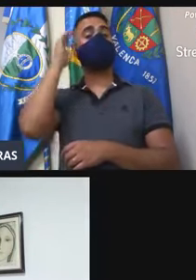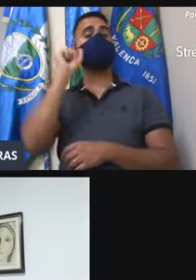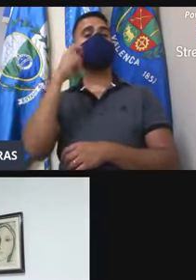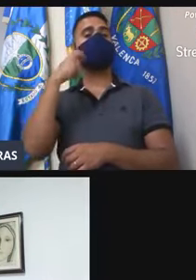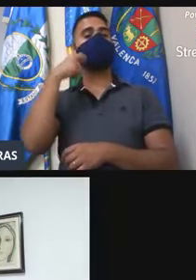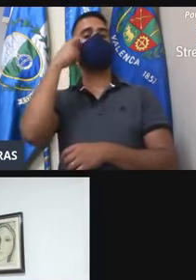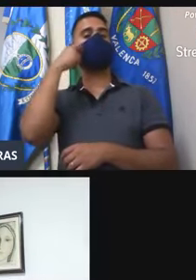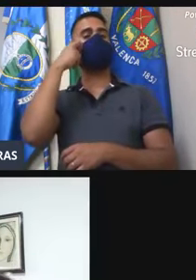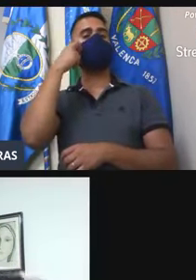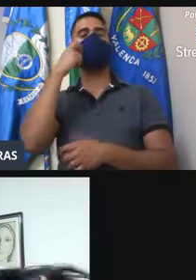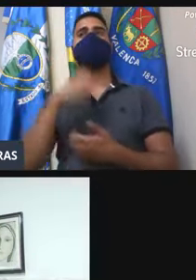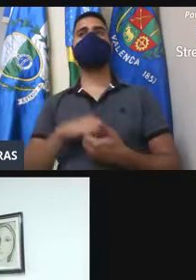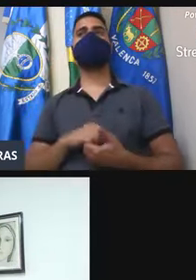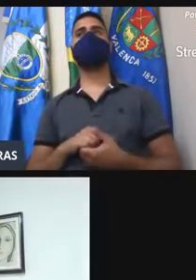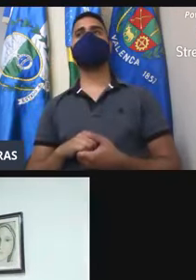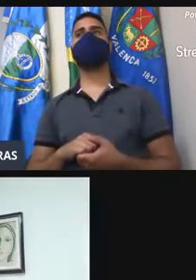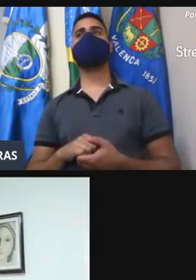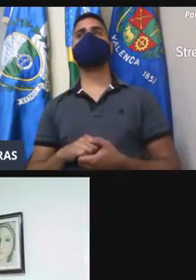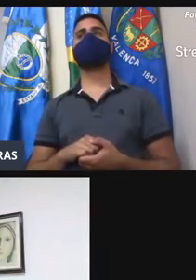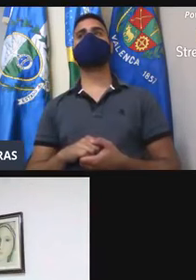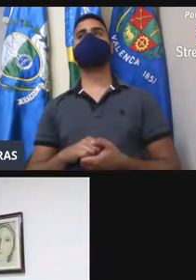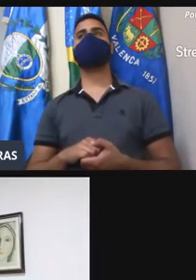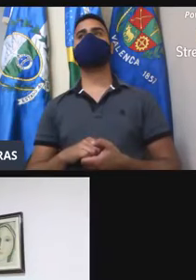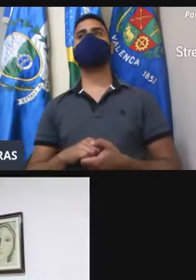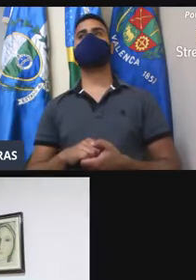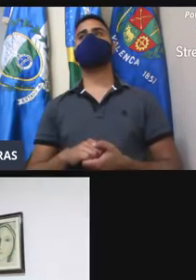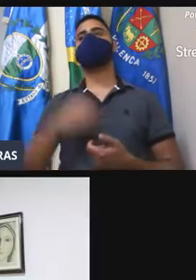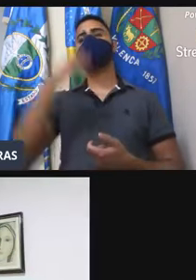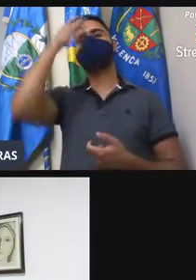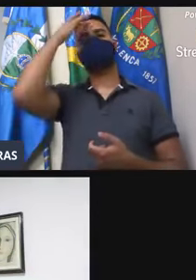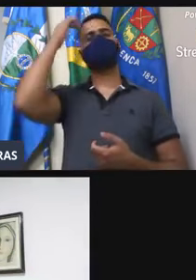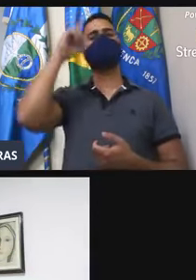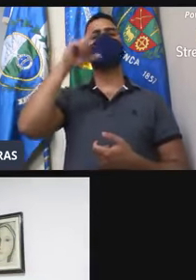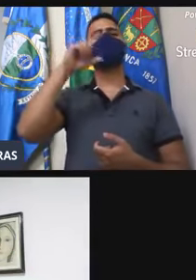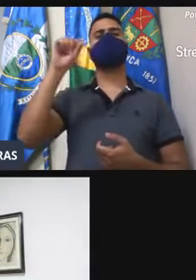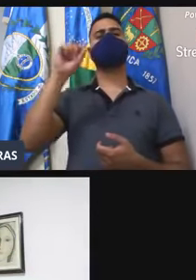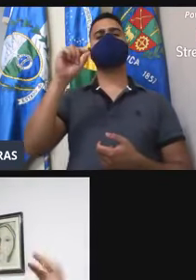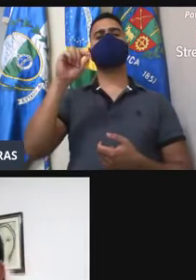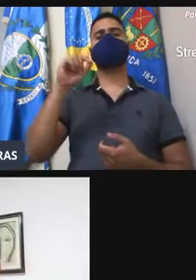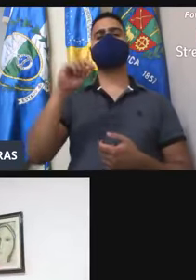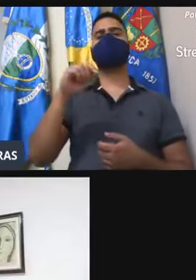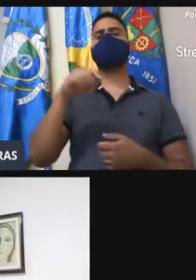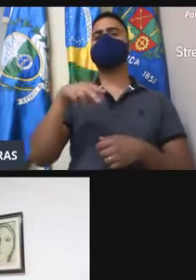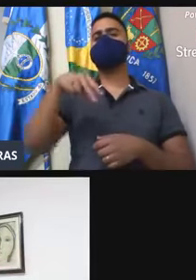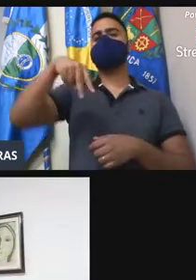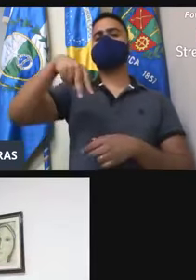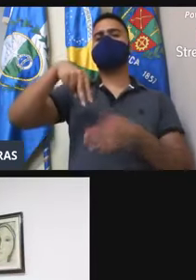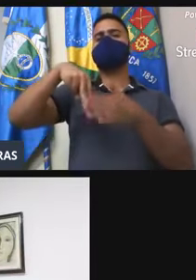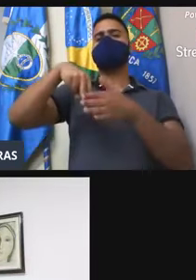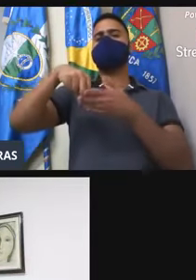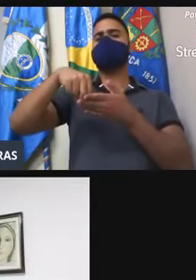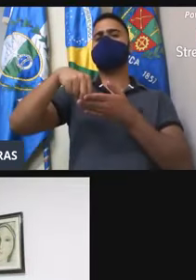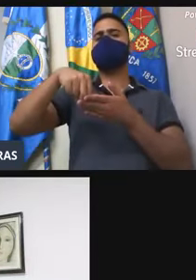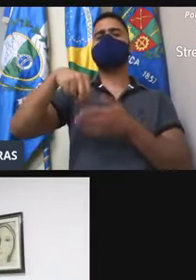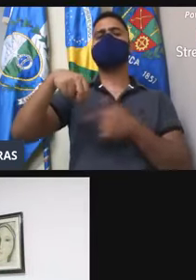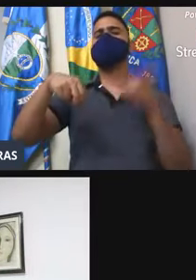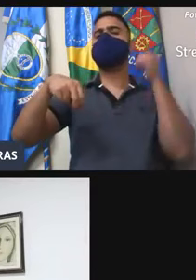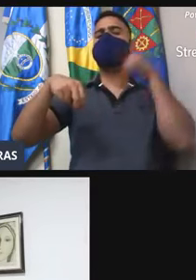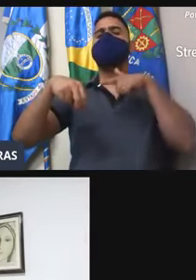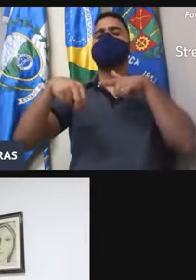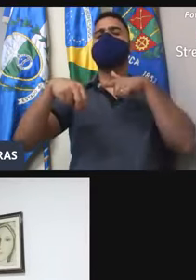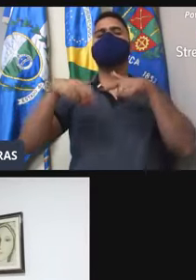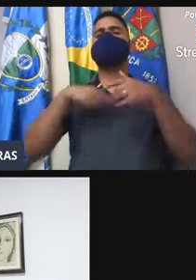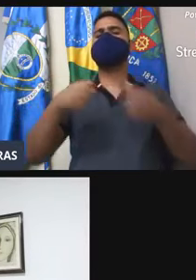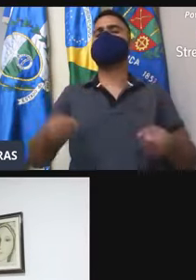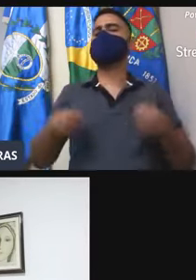vergonha, se der bobeira, um valenciano sai de um hospital sem as duas pernas, vai para dentro da casa, não sai com a cadeira de